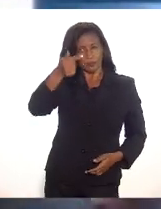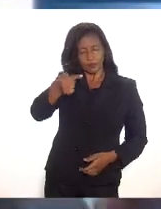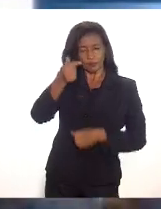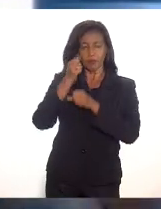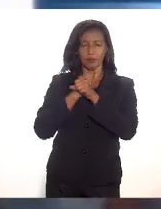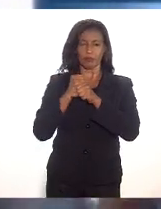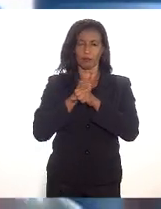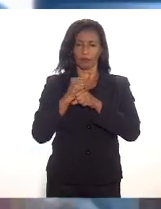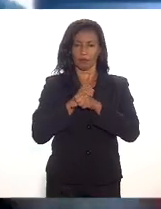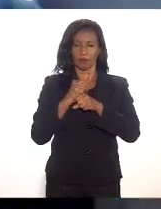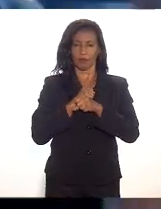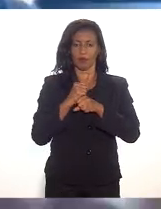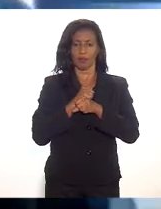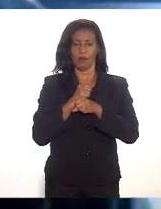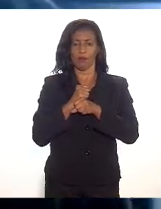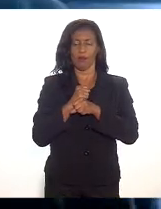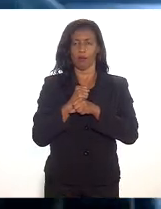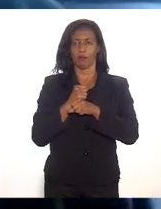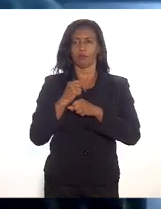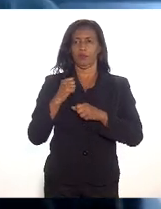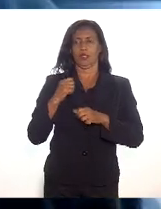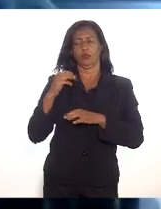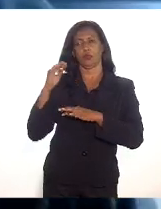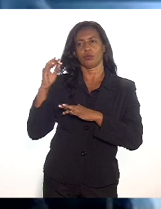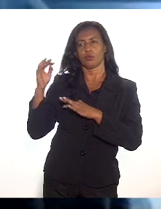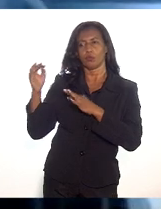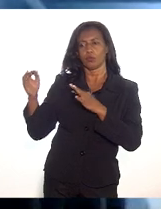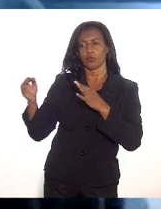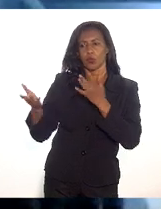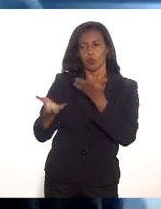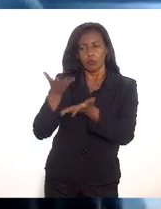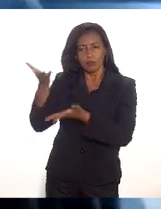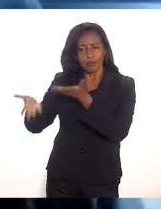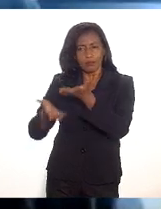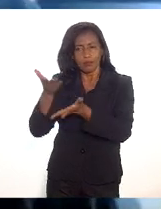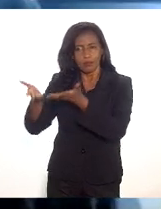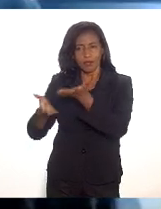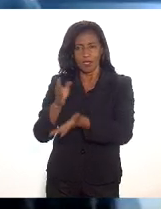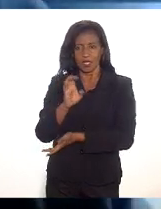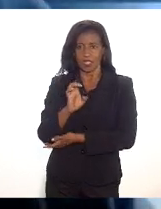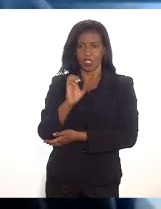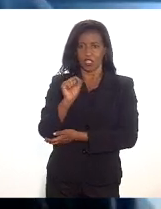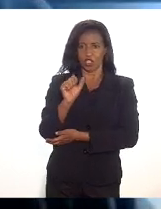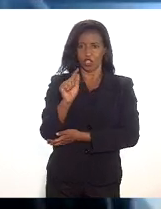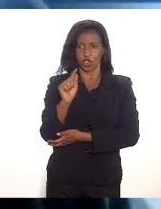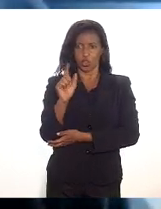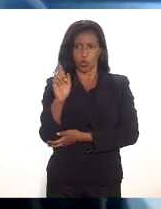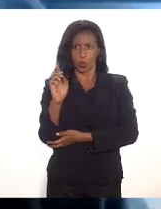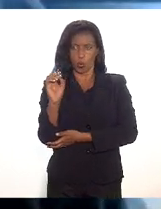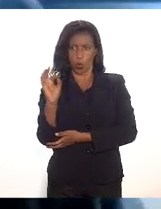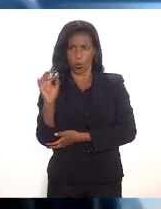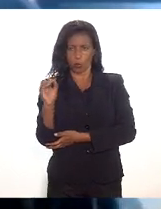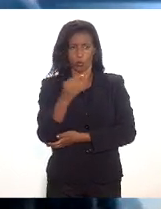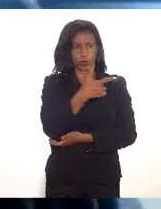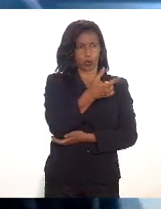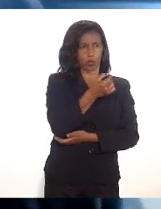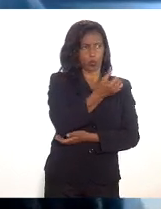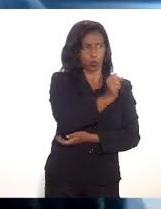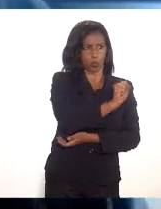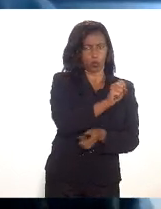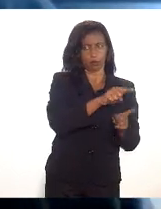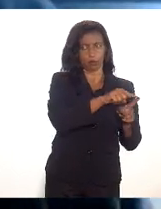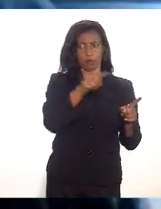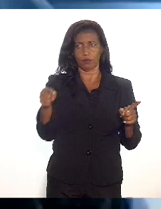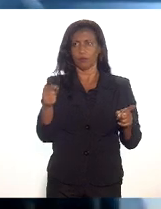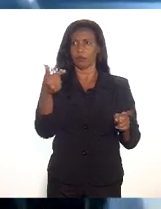passamos o tratamento de esgoto em torno da Baía de Guanabara, de 2008 a 2013,